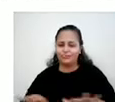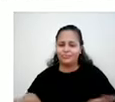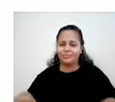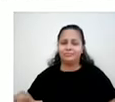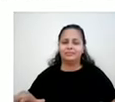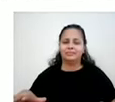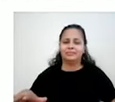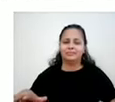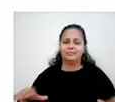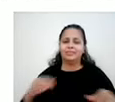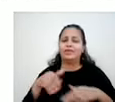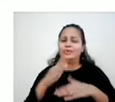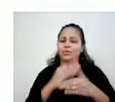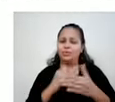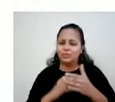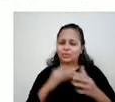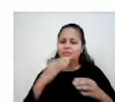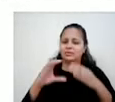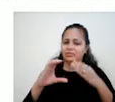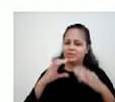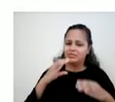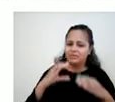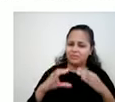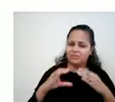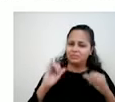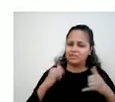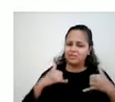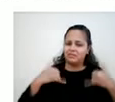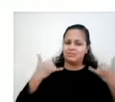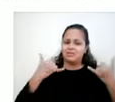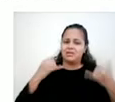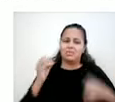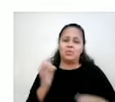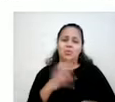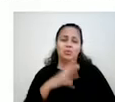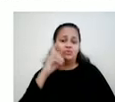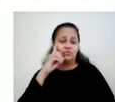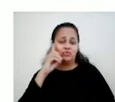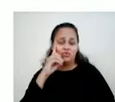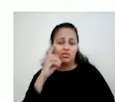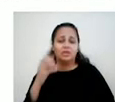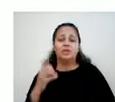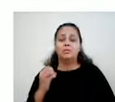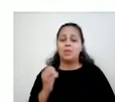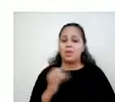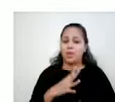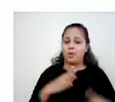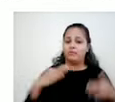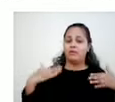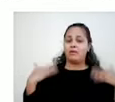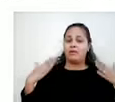Todos cantamos para celebrar aquele novo dia, aquela nova alegria.